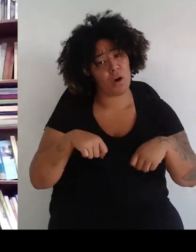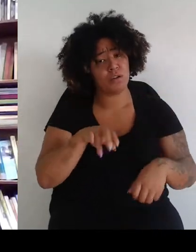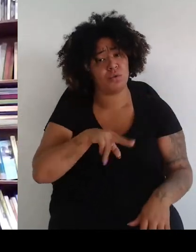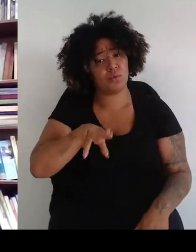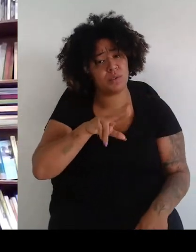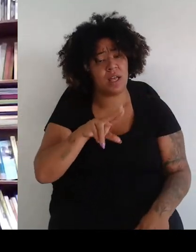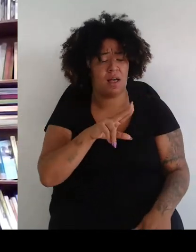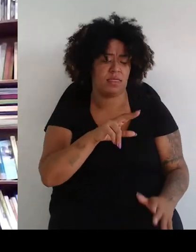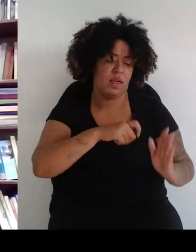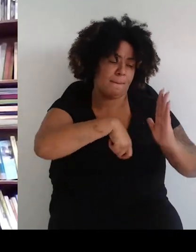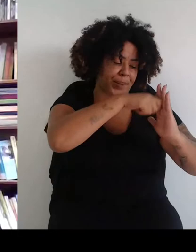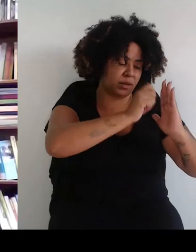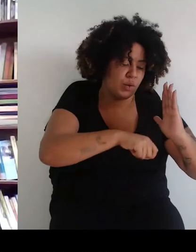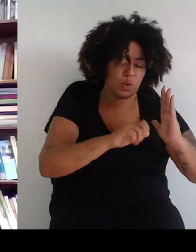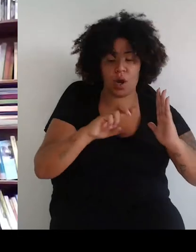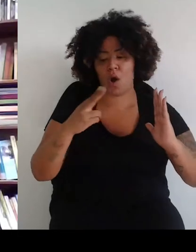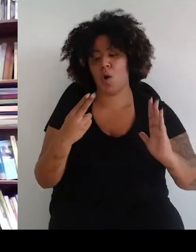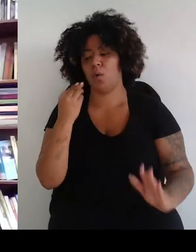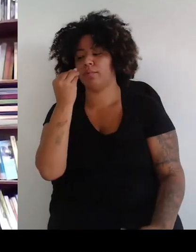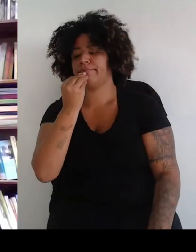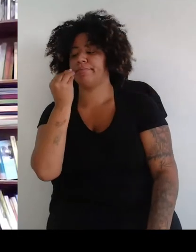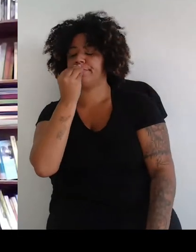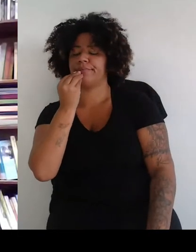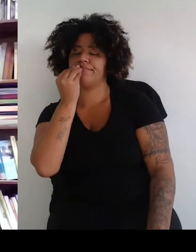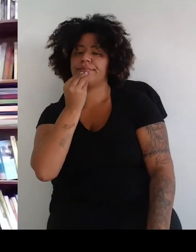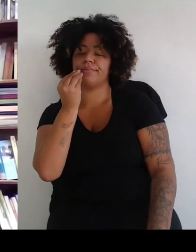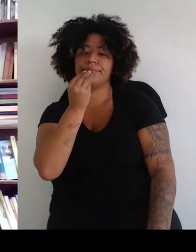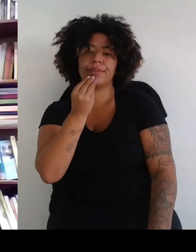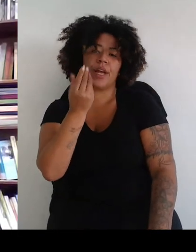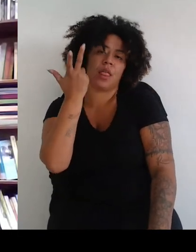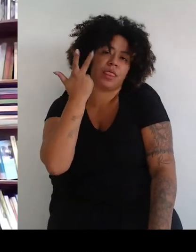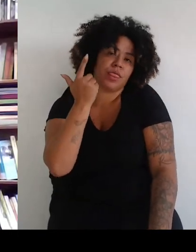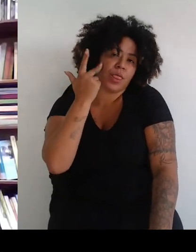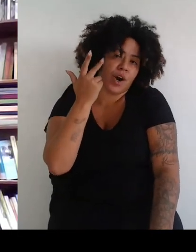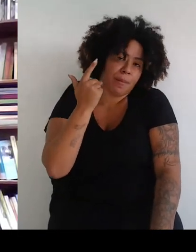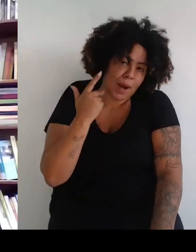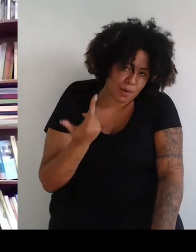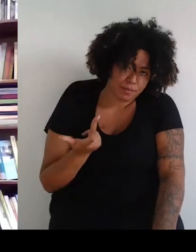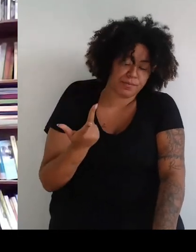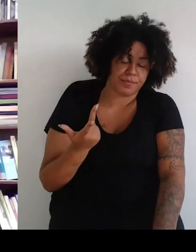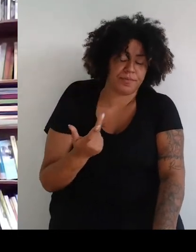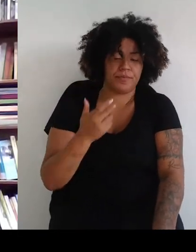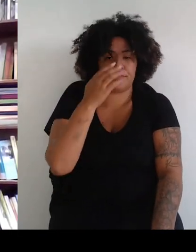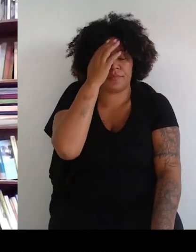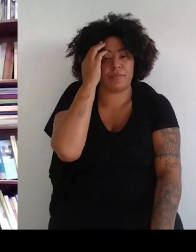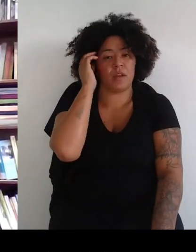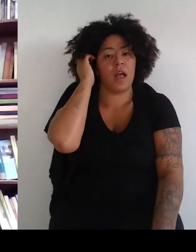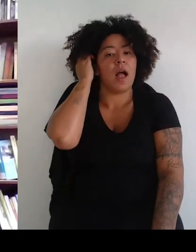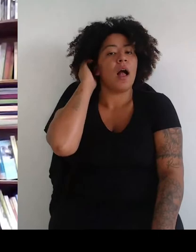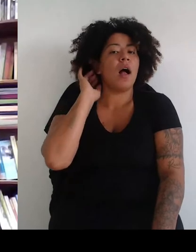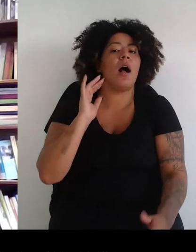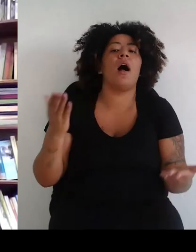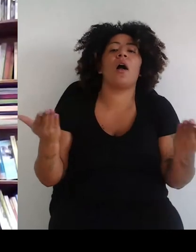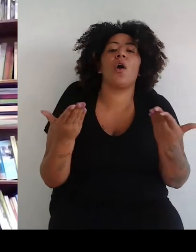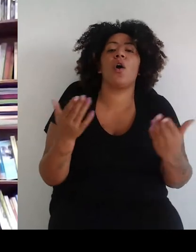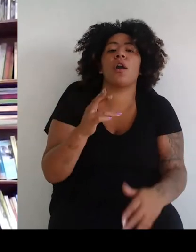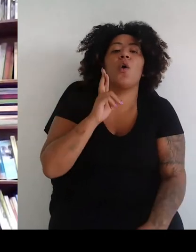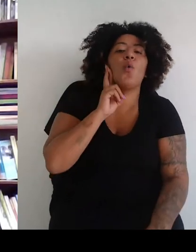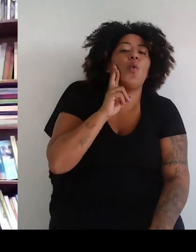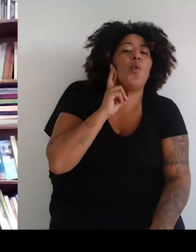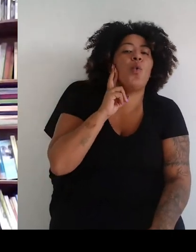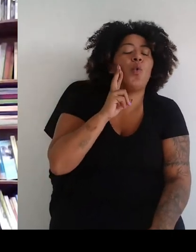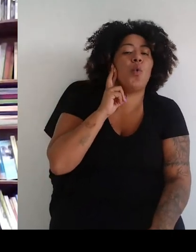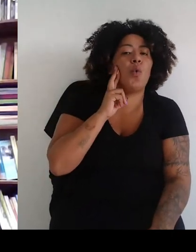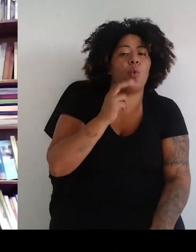tem essa questão aí que é comum aos dois aspectos depois o rosa naquela naquela pintura